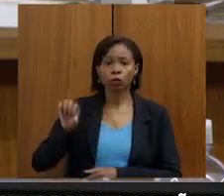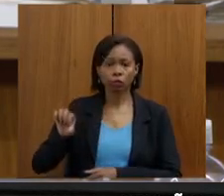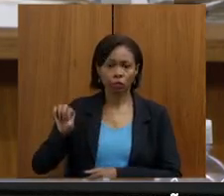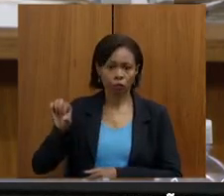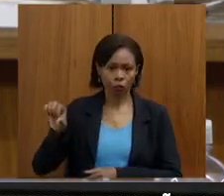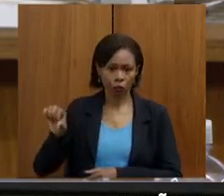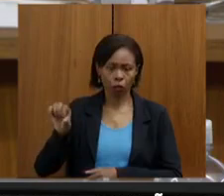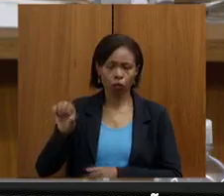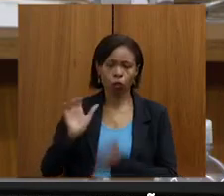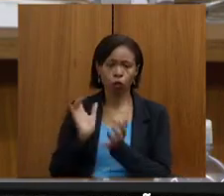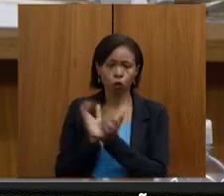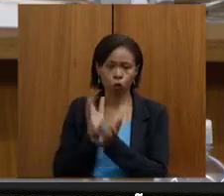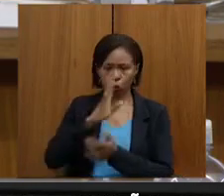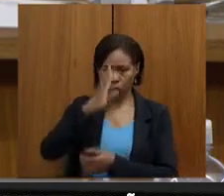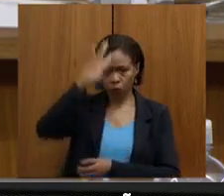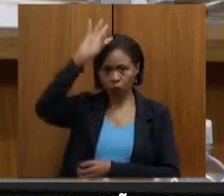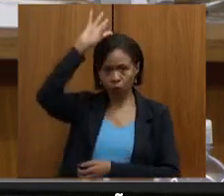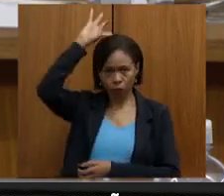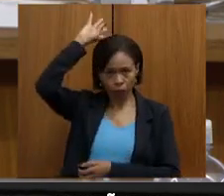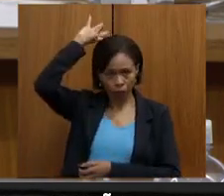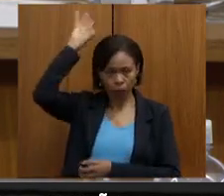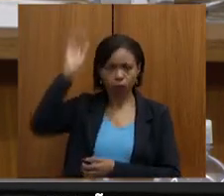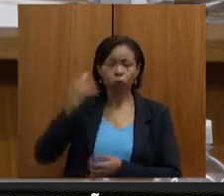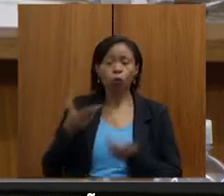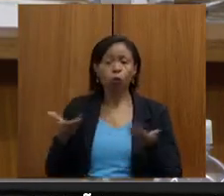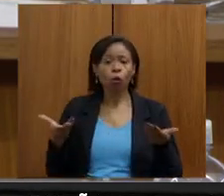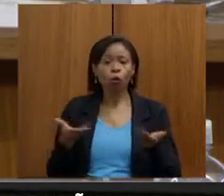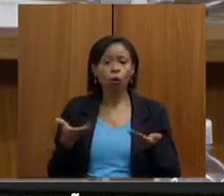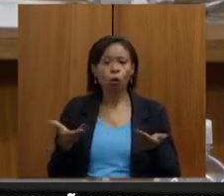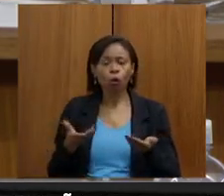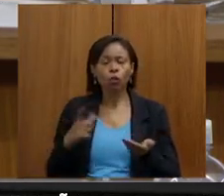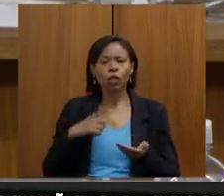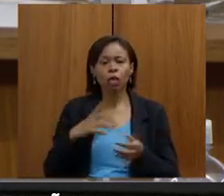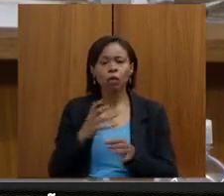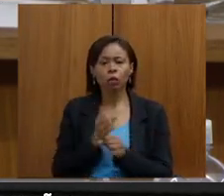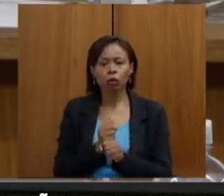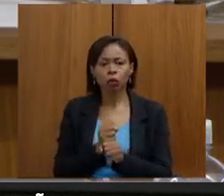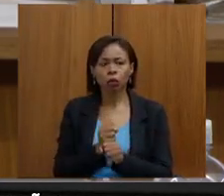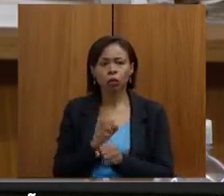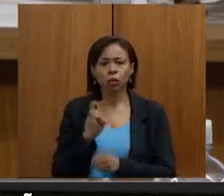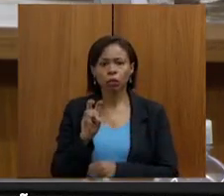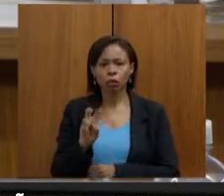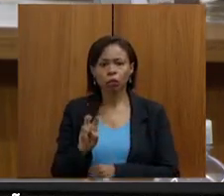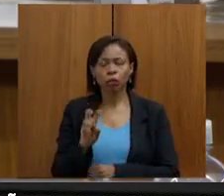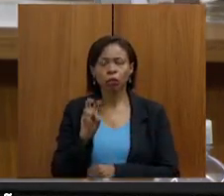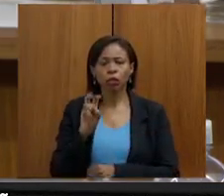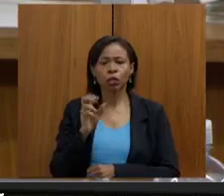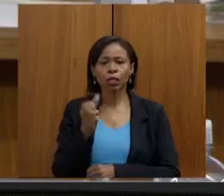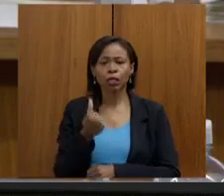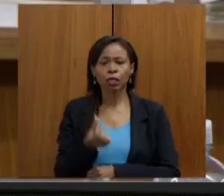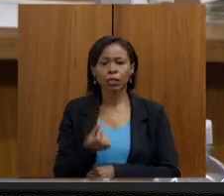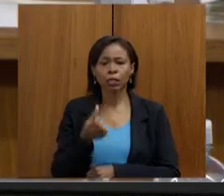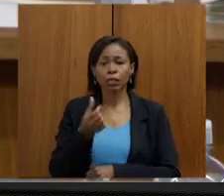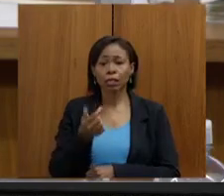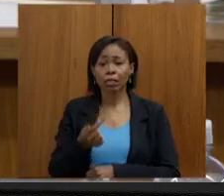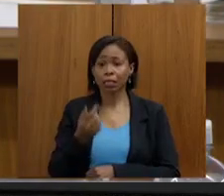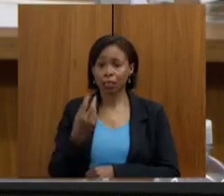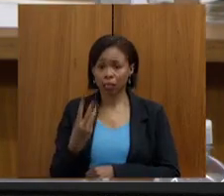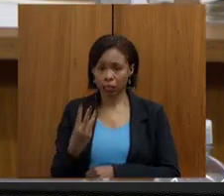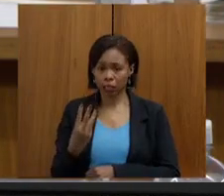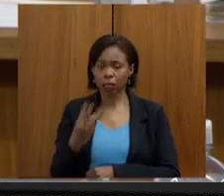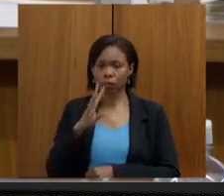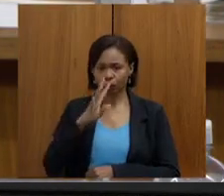1999 Bombeiros Militares Hoje nós estamos com total de 5663